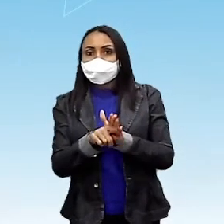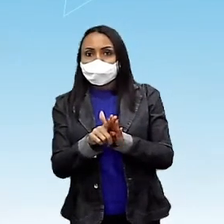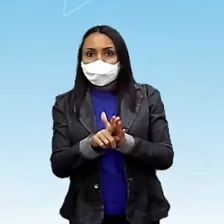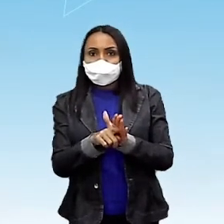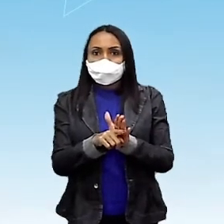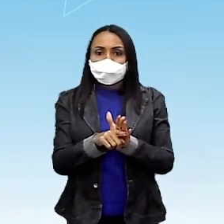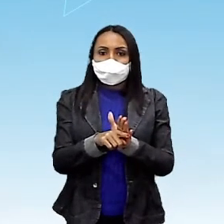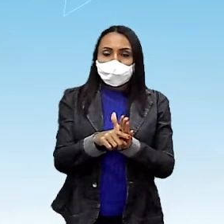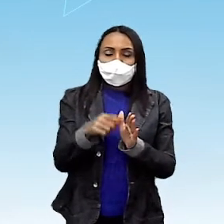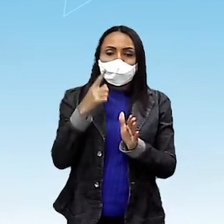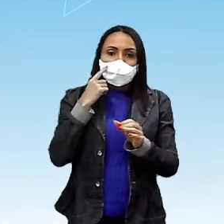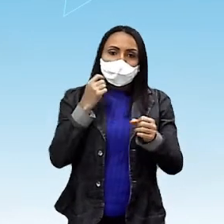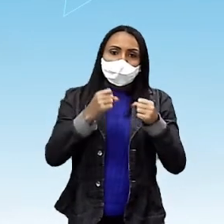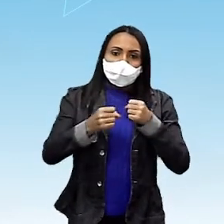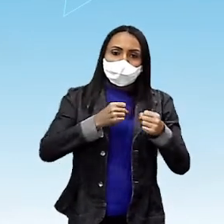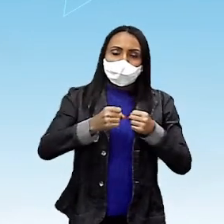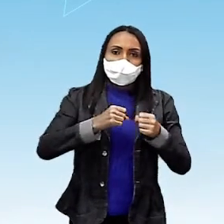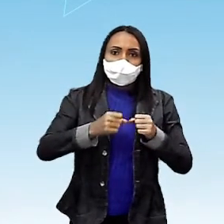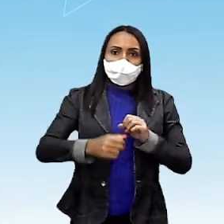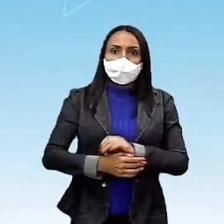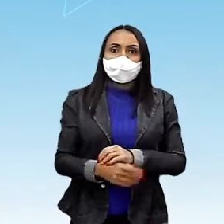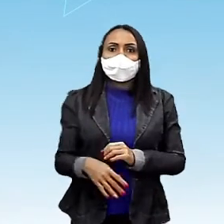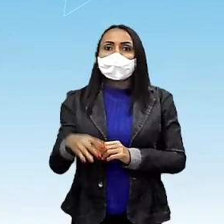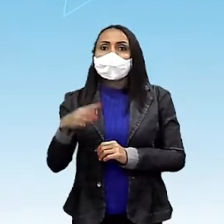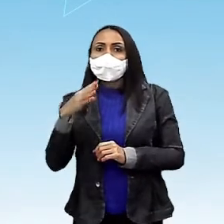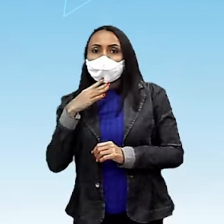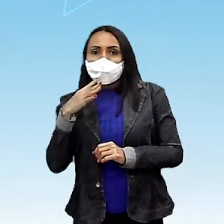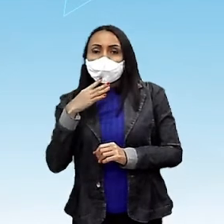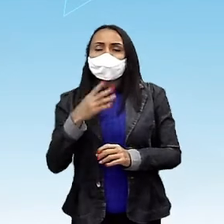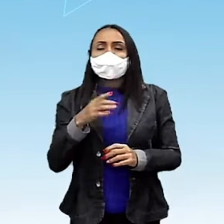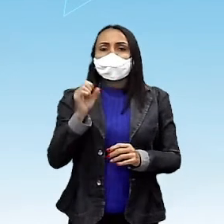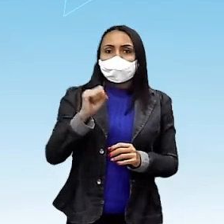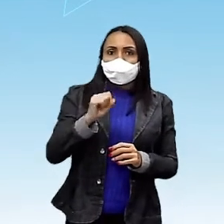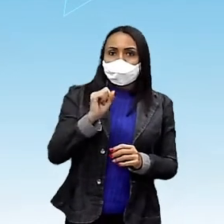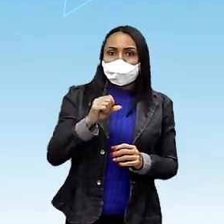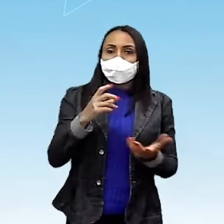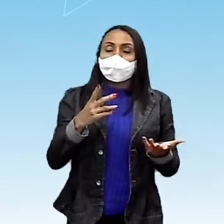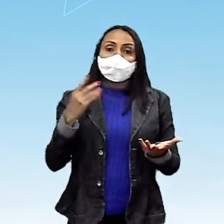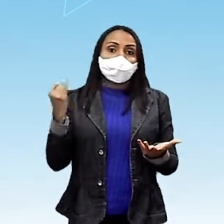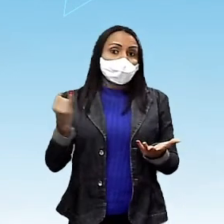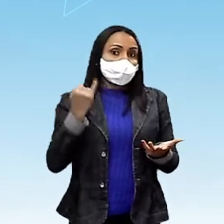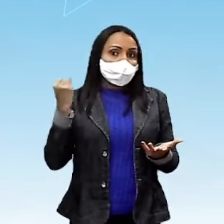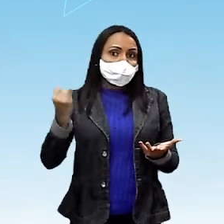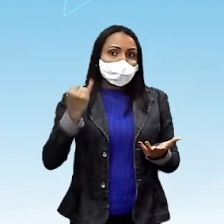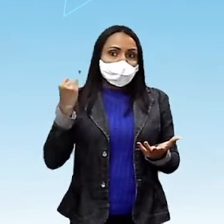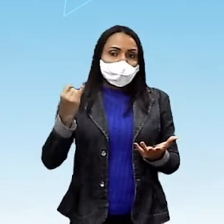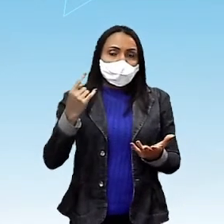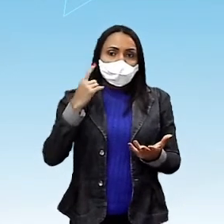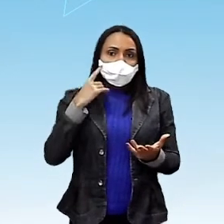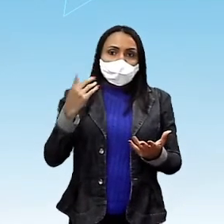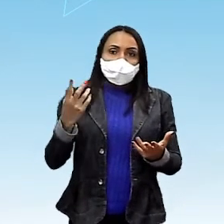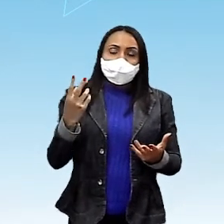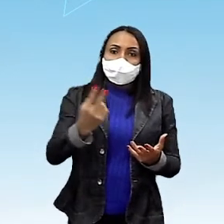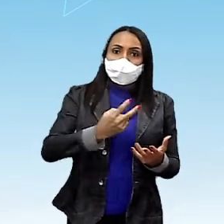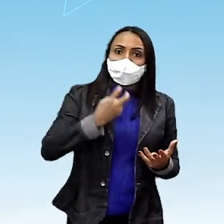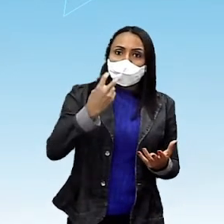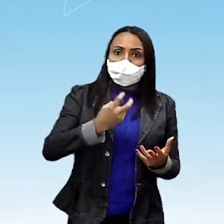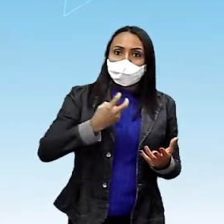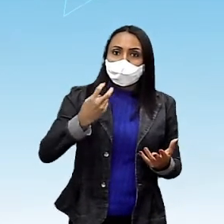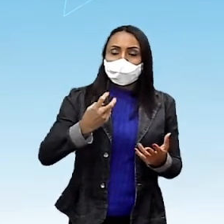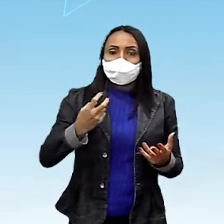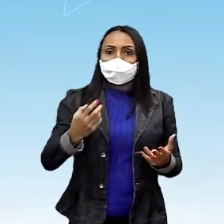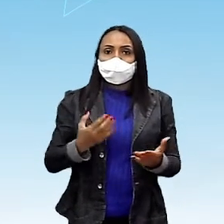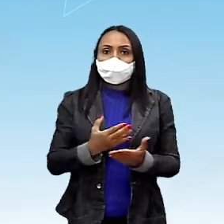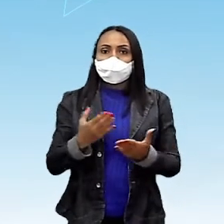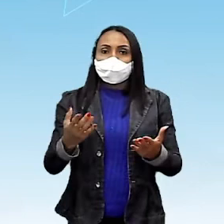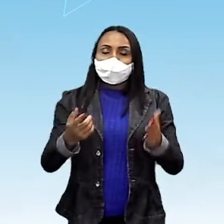gênero entrevista. Conhecer é um gênero interessante porque tanto nós temos a modalidade oral, certo,